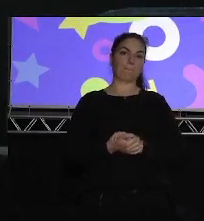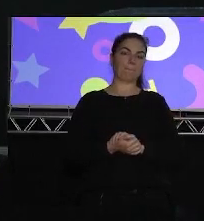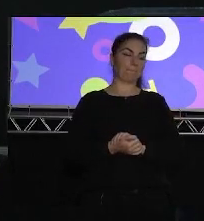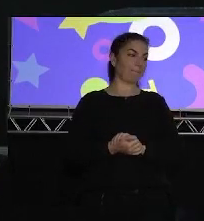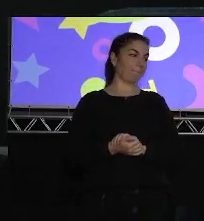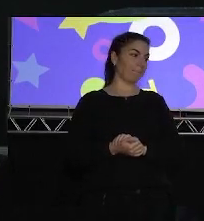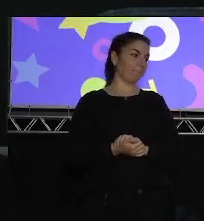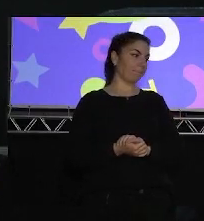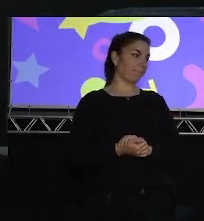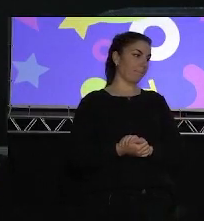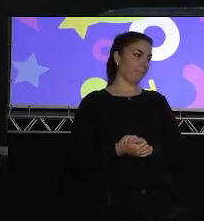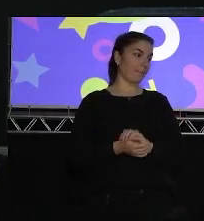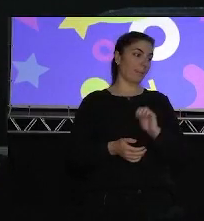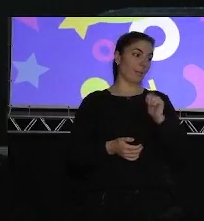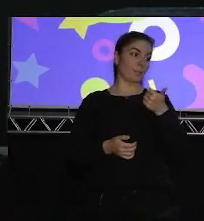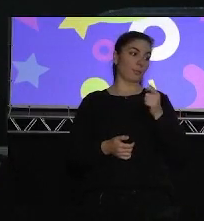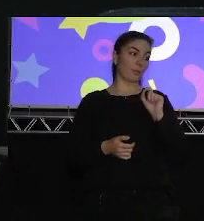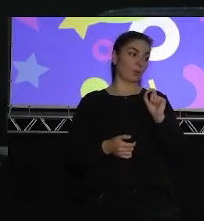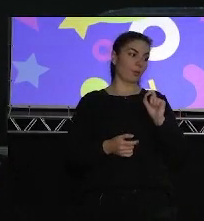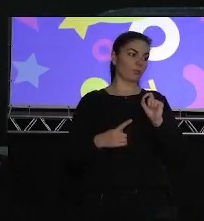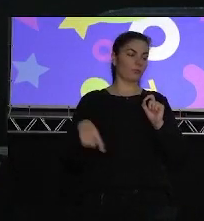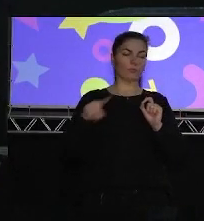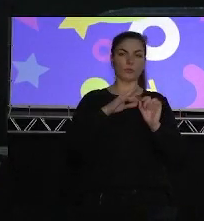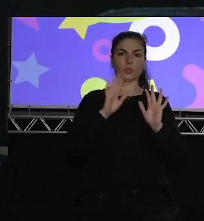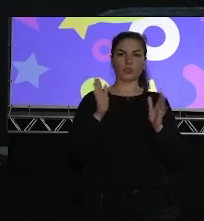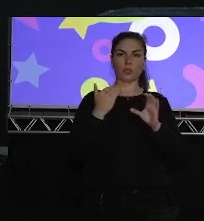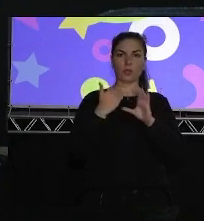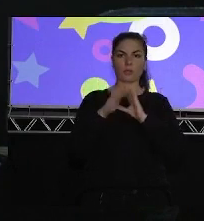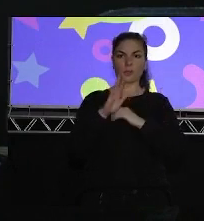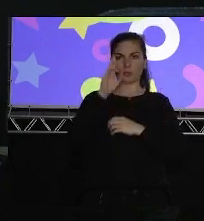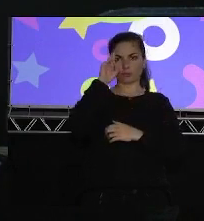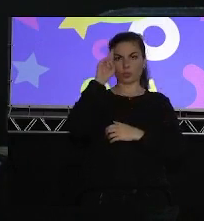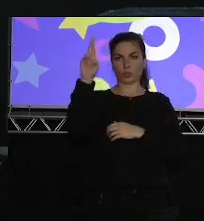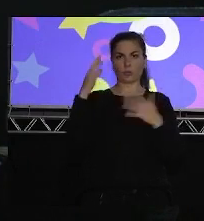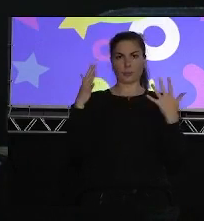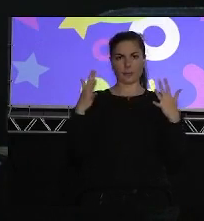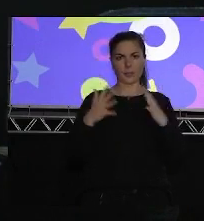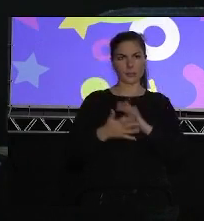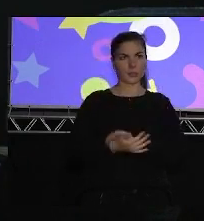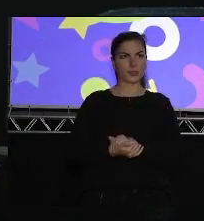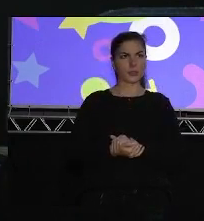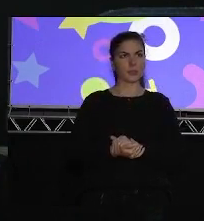Primeira coisa, está aqui. Ó. Alguém já recebeu um e-mail de um diretor dando parabéns?